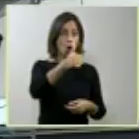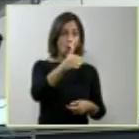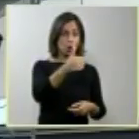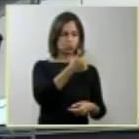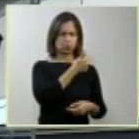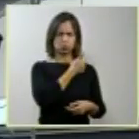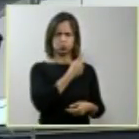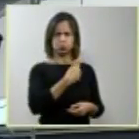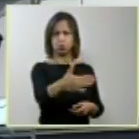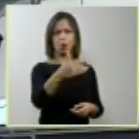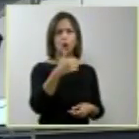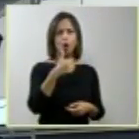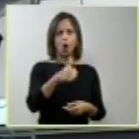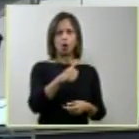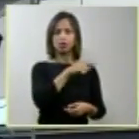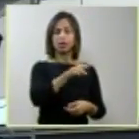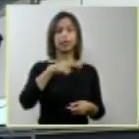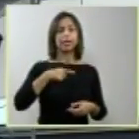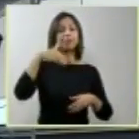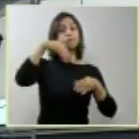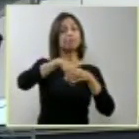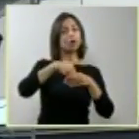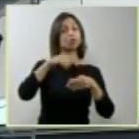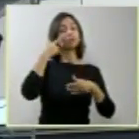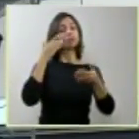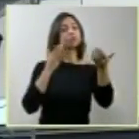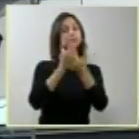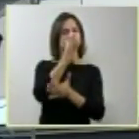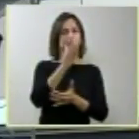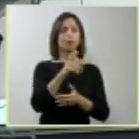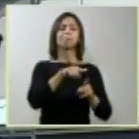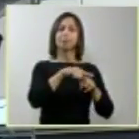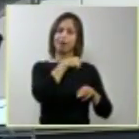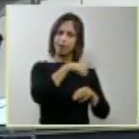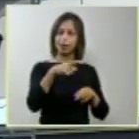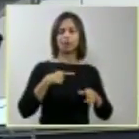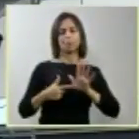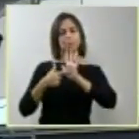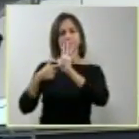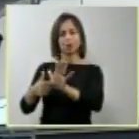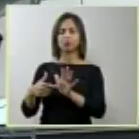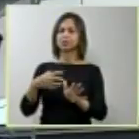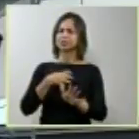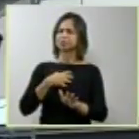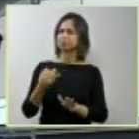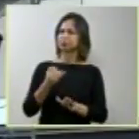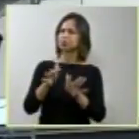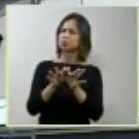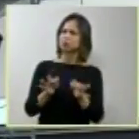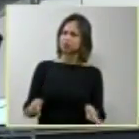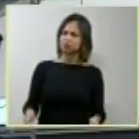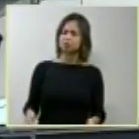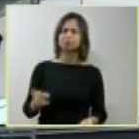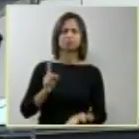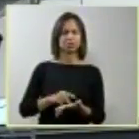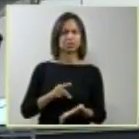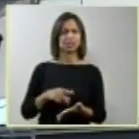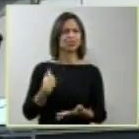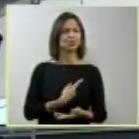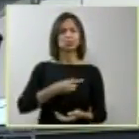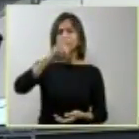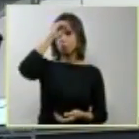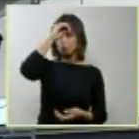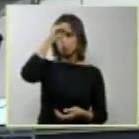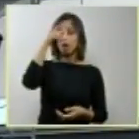audiência como essa, eles estão dando uma demonstração importante, que é de humildade, que entende que em certas decisões